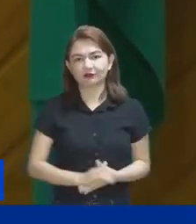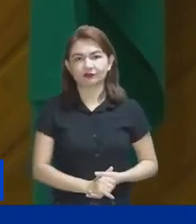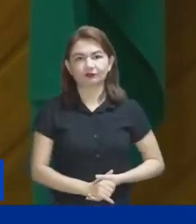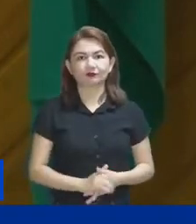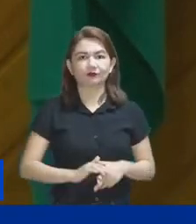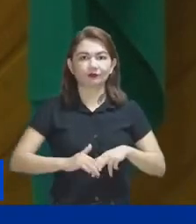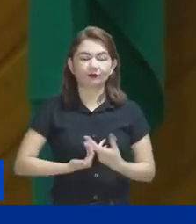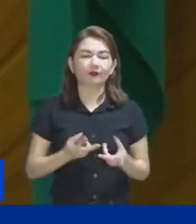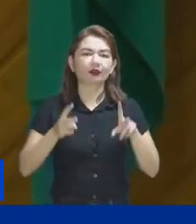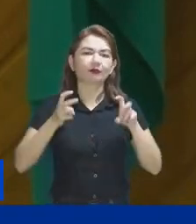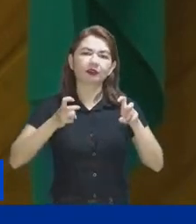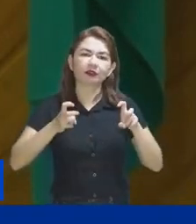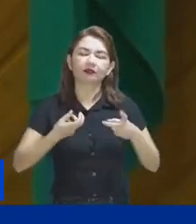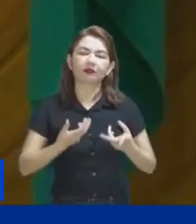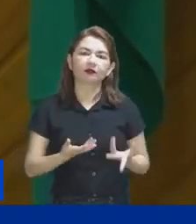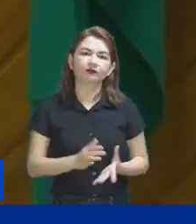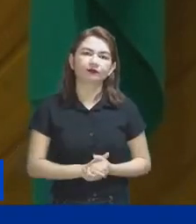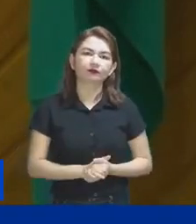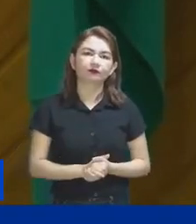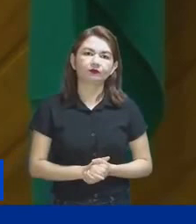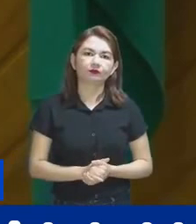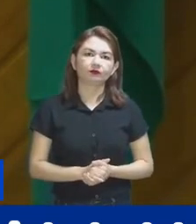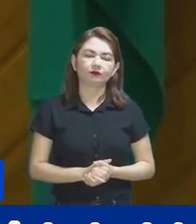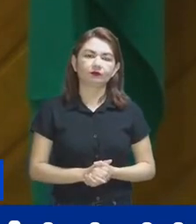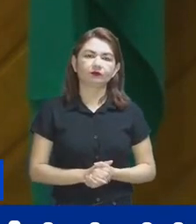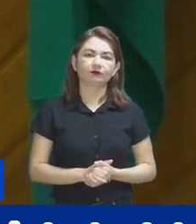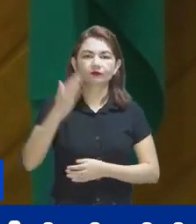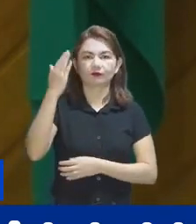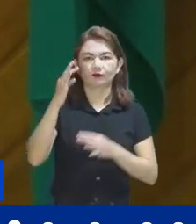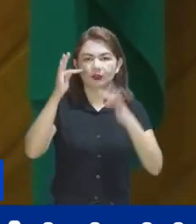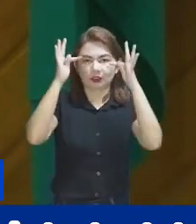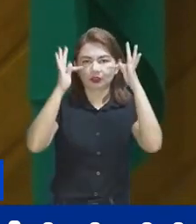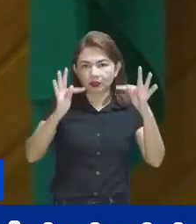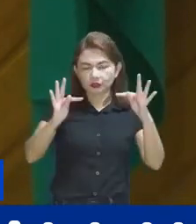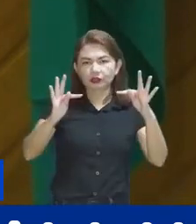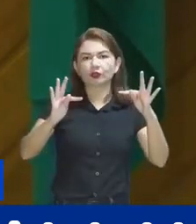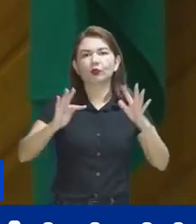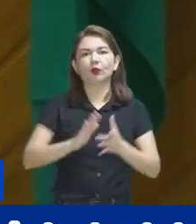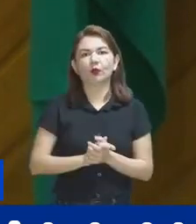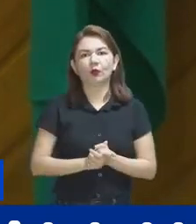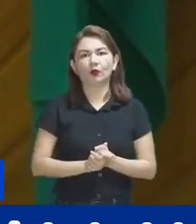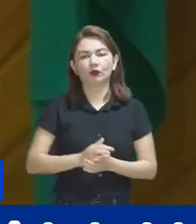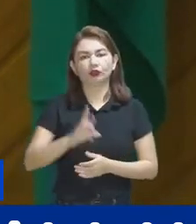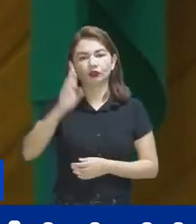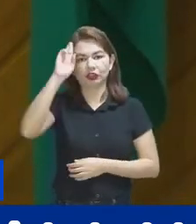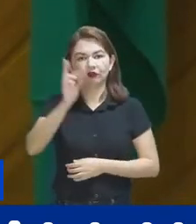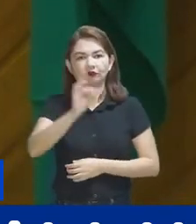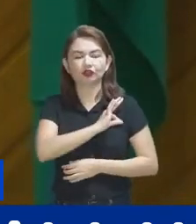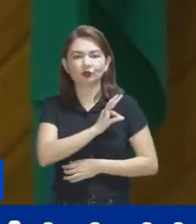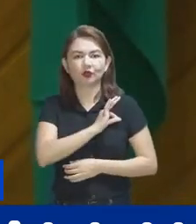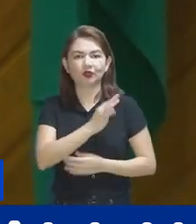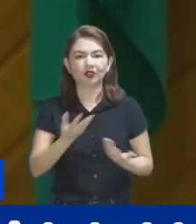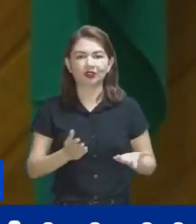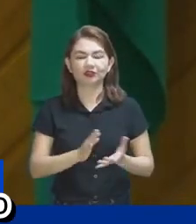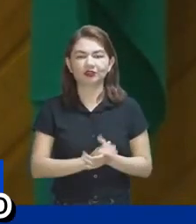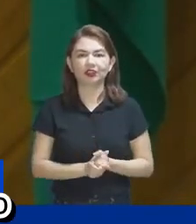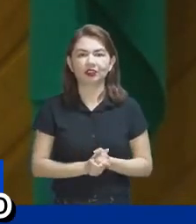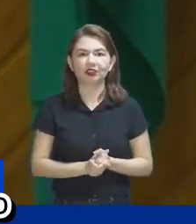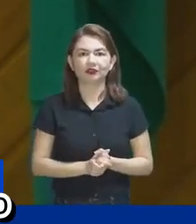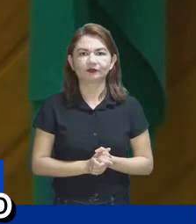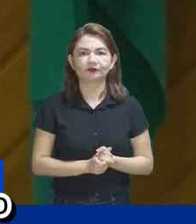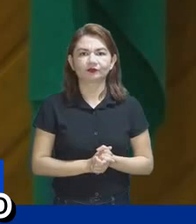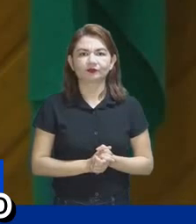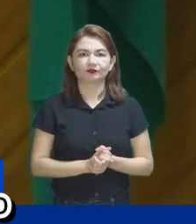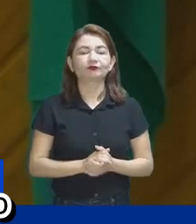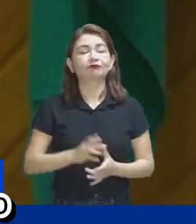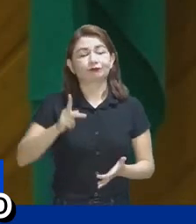Assim, verifica-se que o testemunha Fábio confirmou que os santinhos encontrados no veículo abordado e com os passageiros